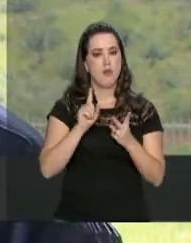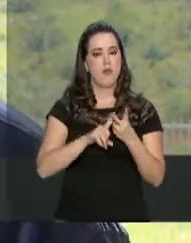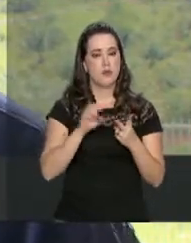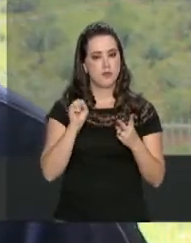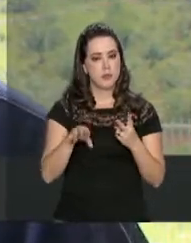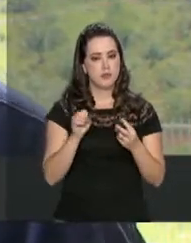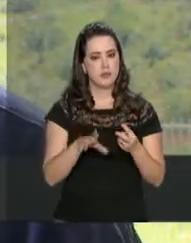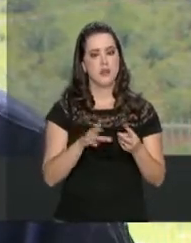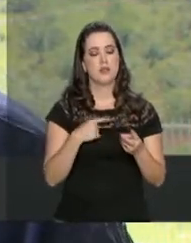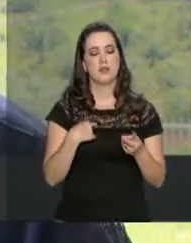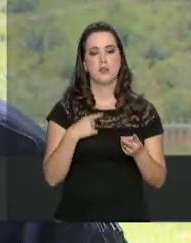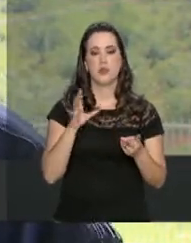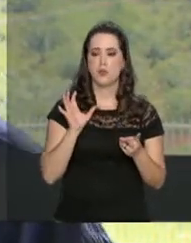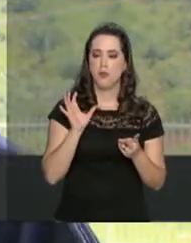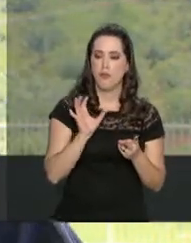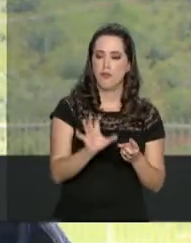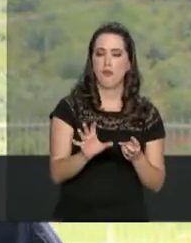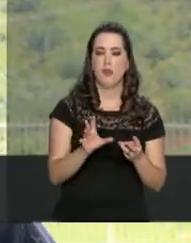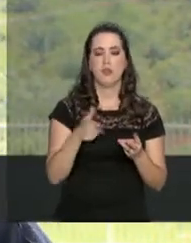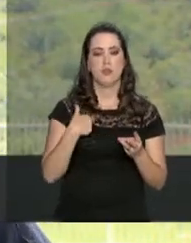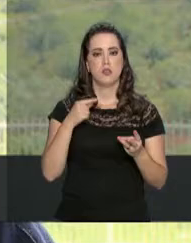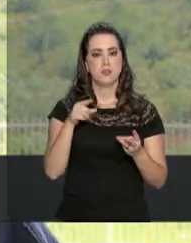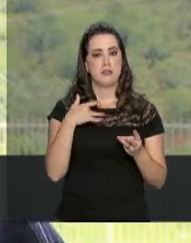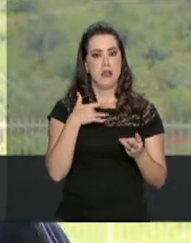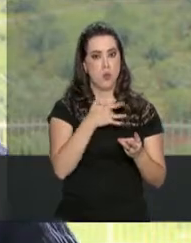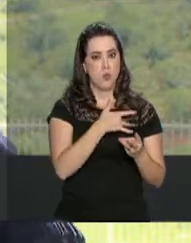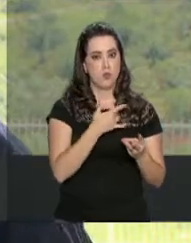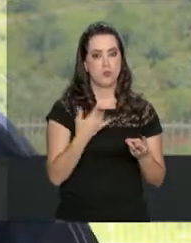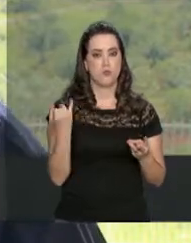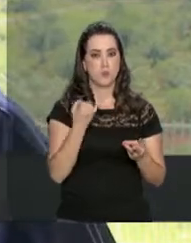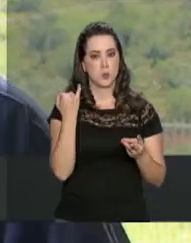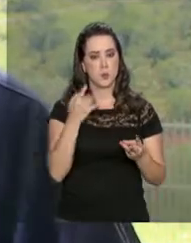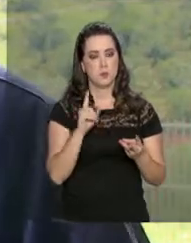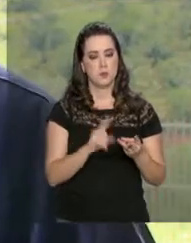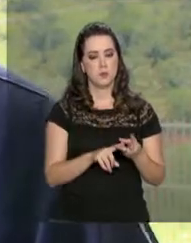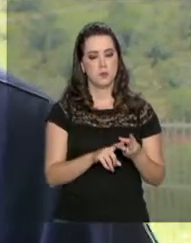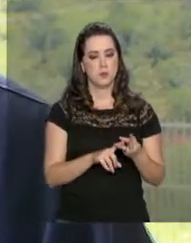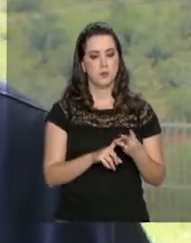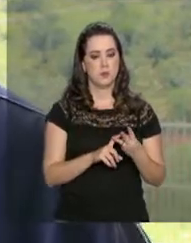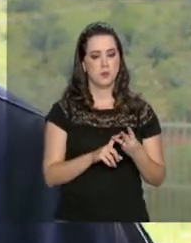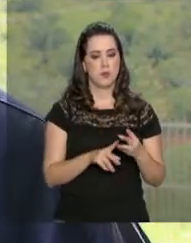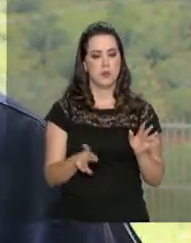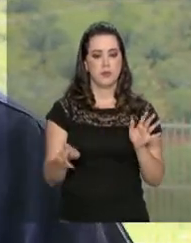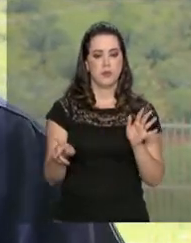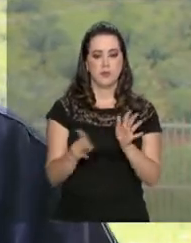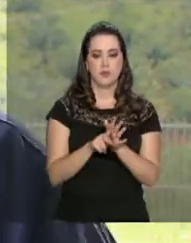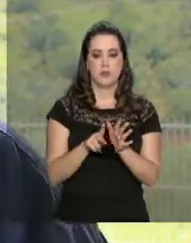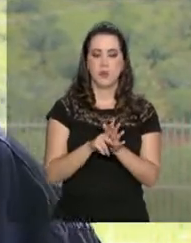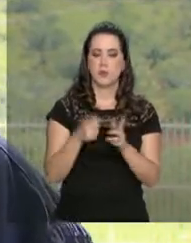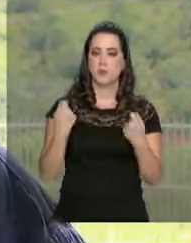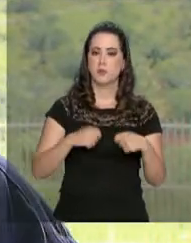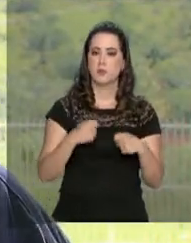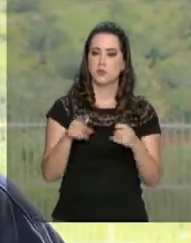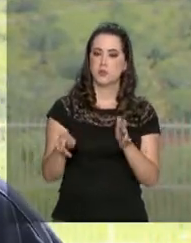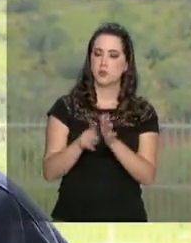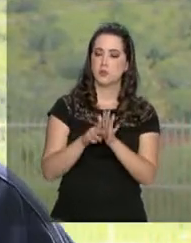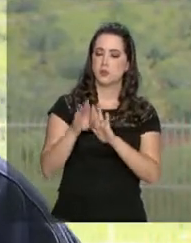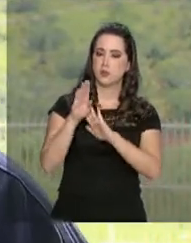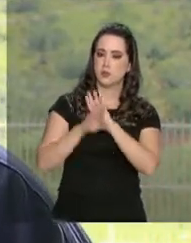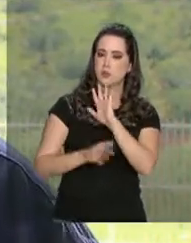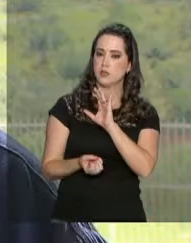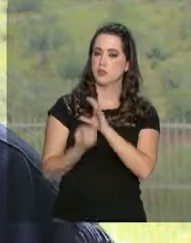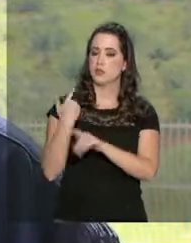educação, intensos na área de saúde, né? A própria demanda do projeto, ele